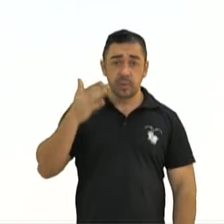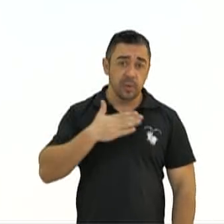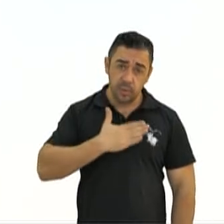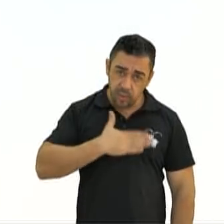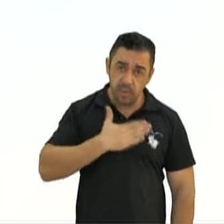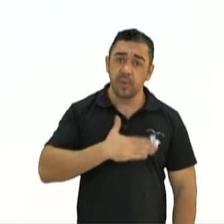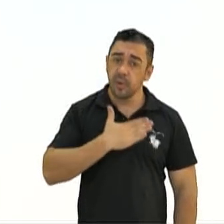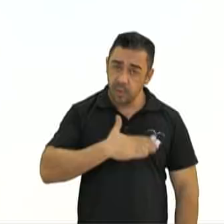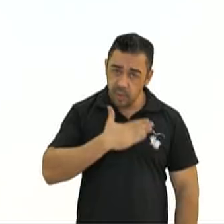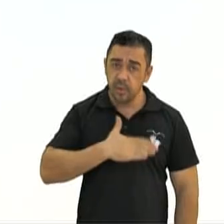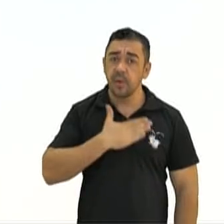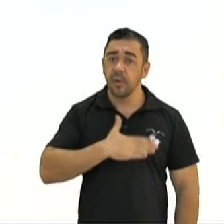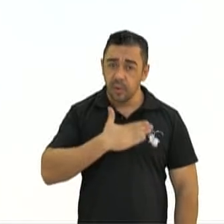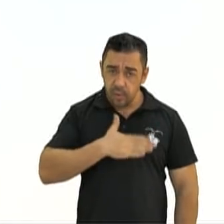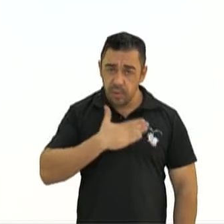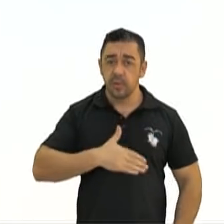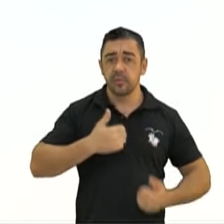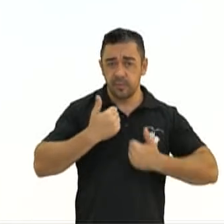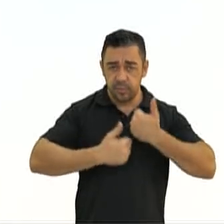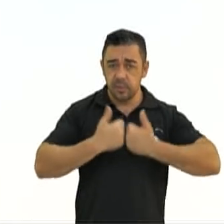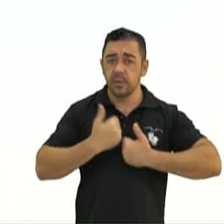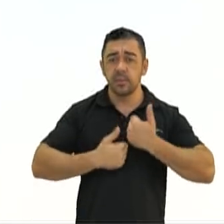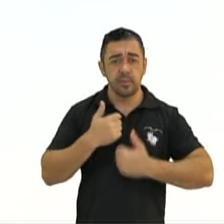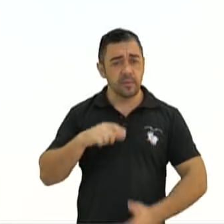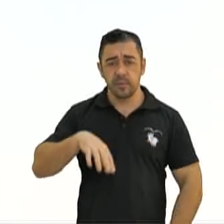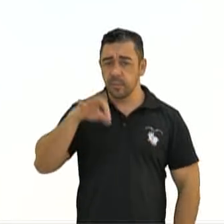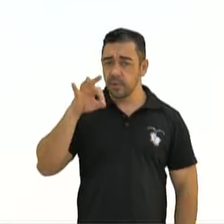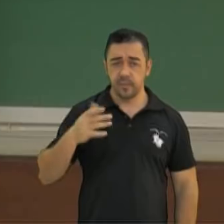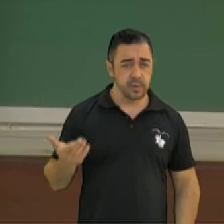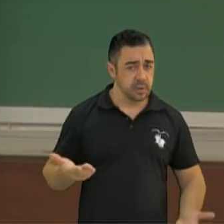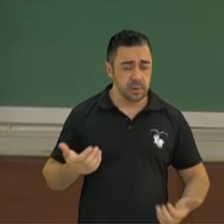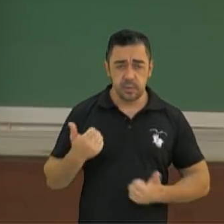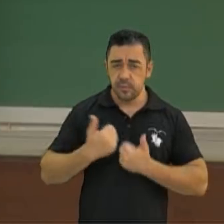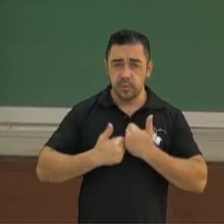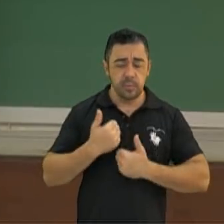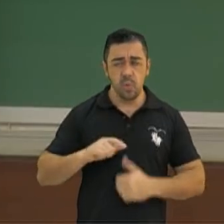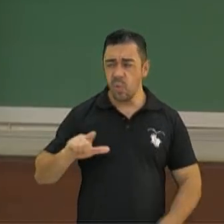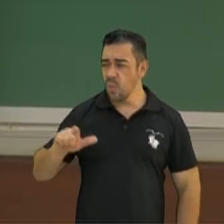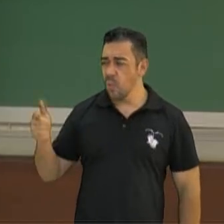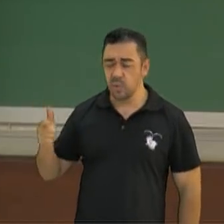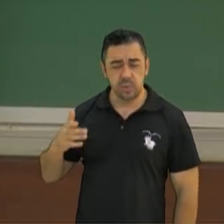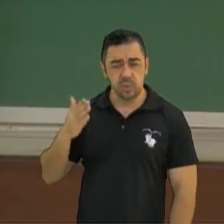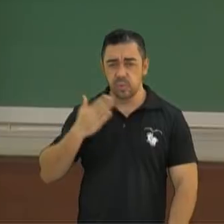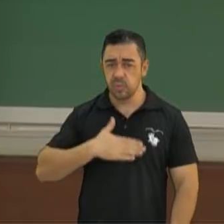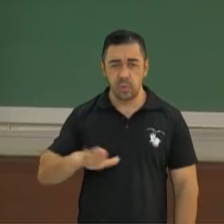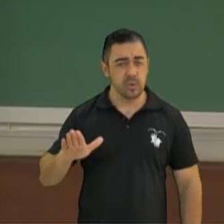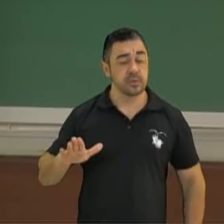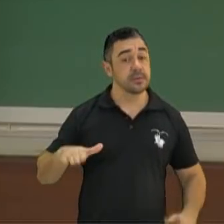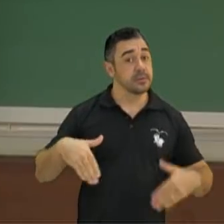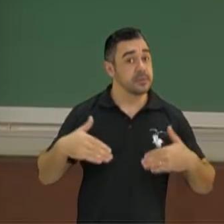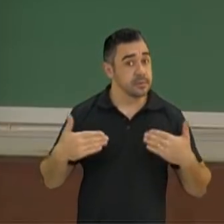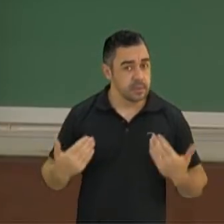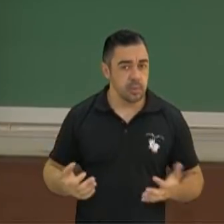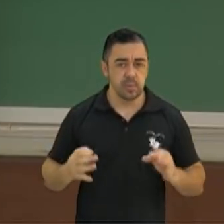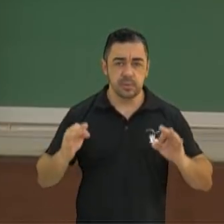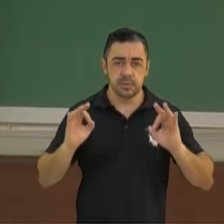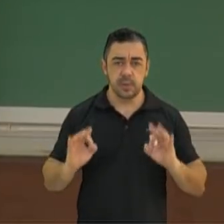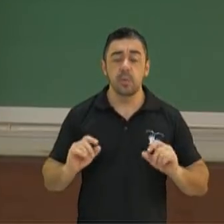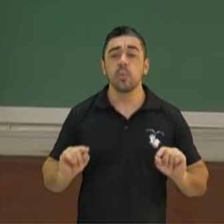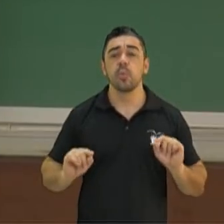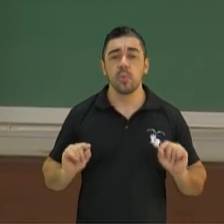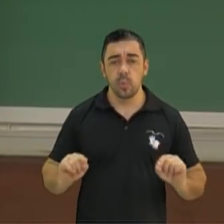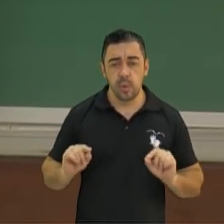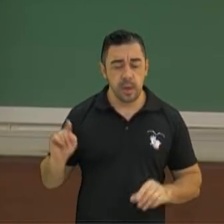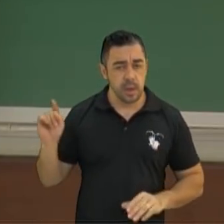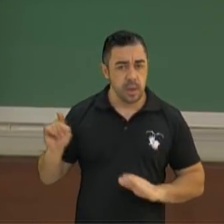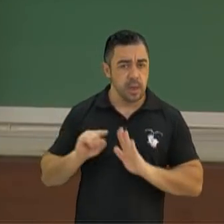pessoas entrevistadas elas prefiram o futebol do que outros esportes. Então, o correto seria